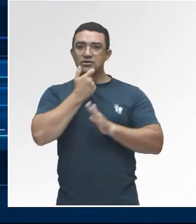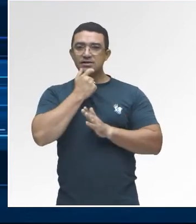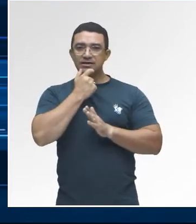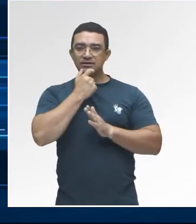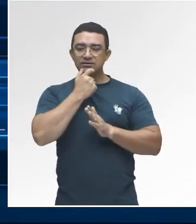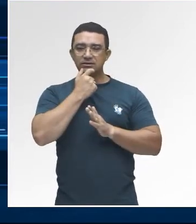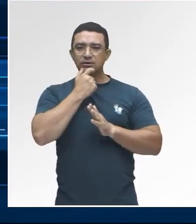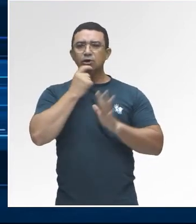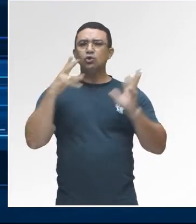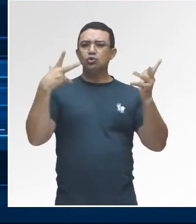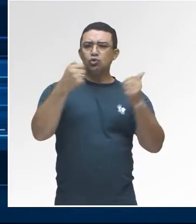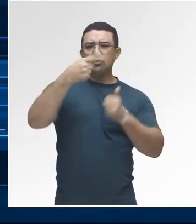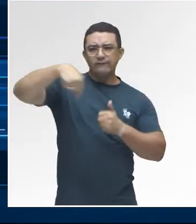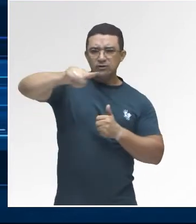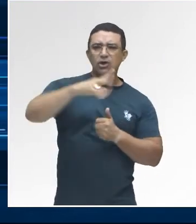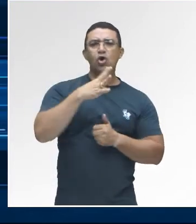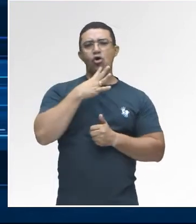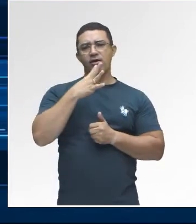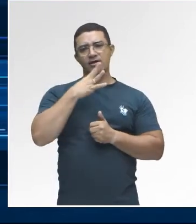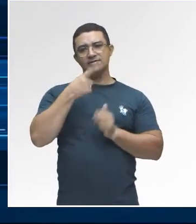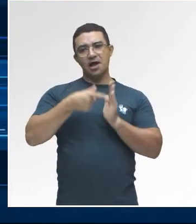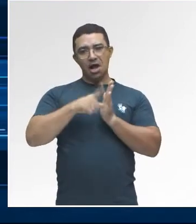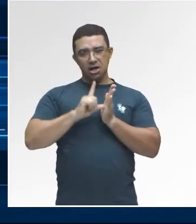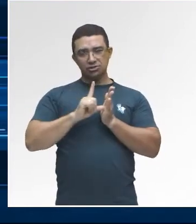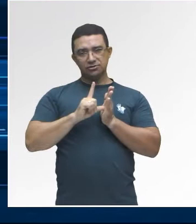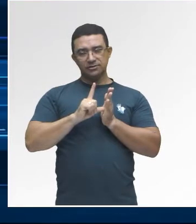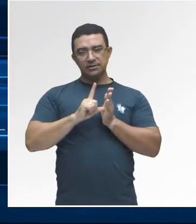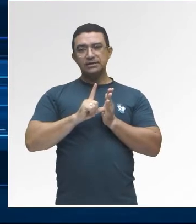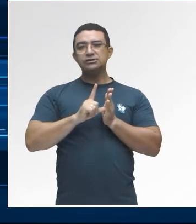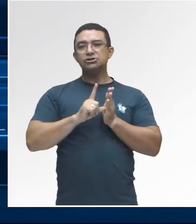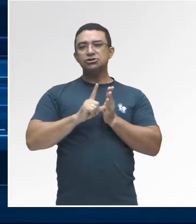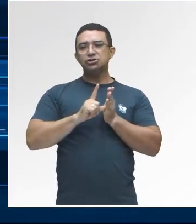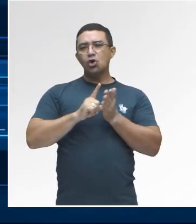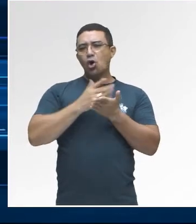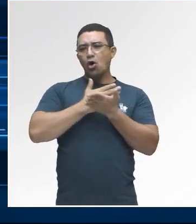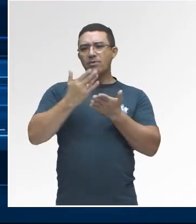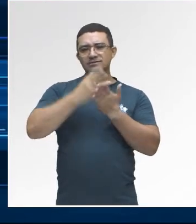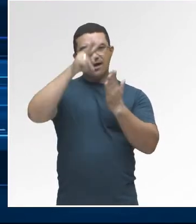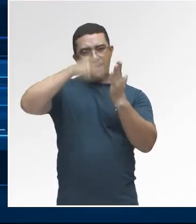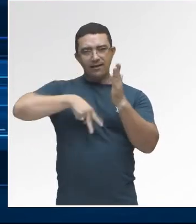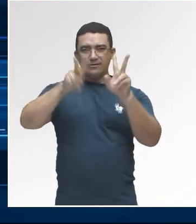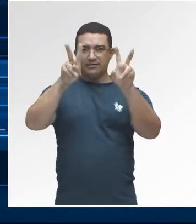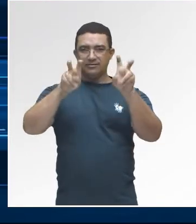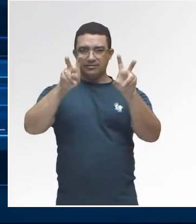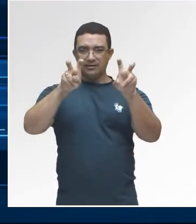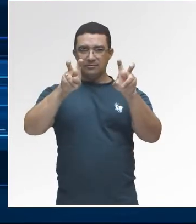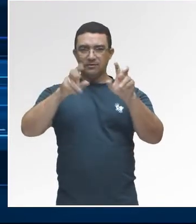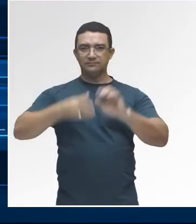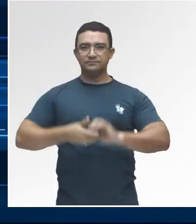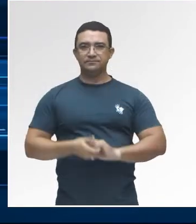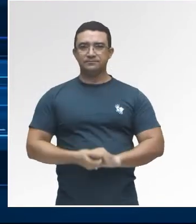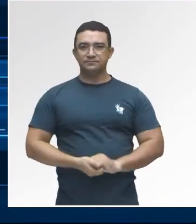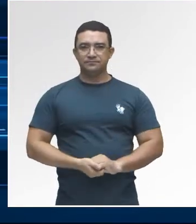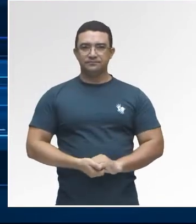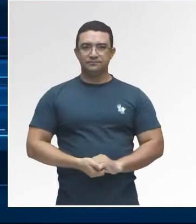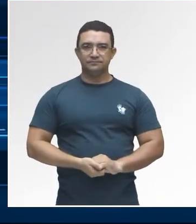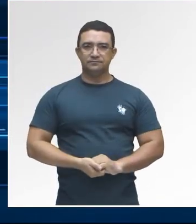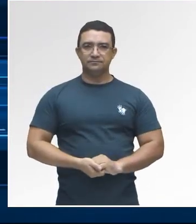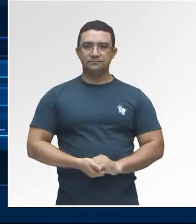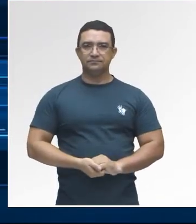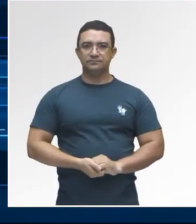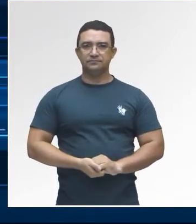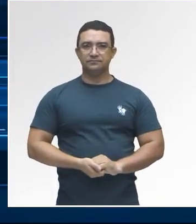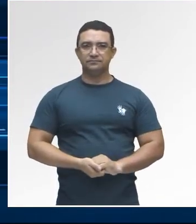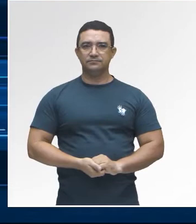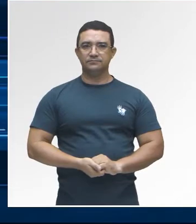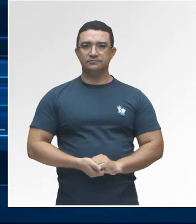respeito de algo que está sendo apresentado para você. Então, vamos continuar as nossas reading techniques. Temos